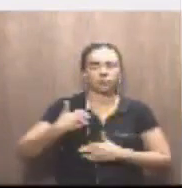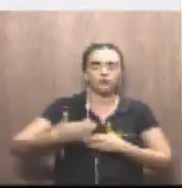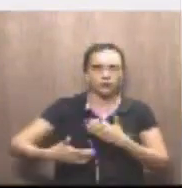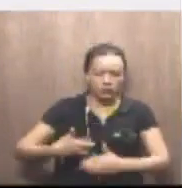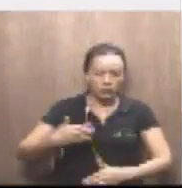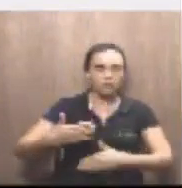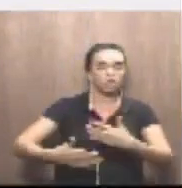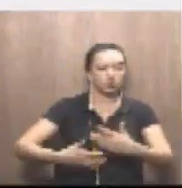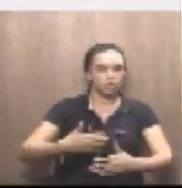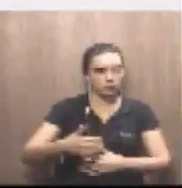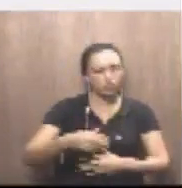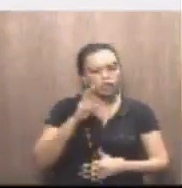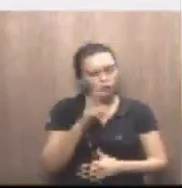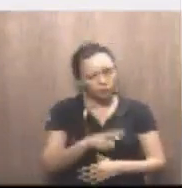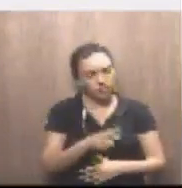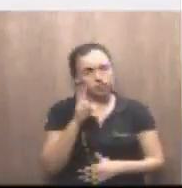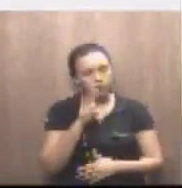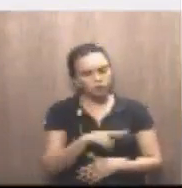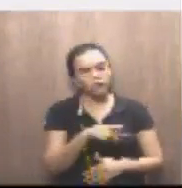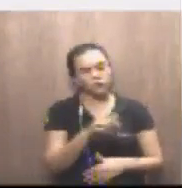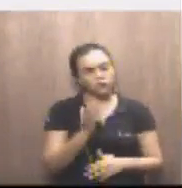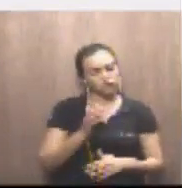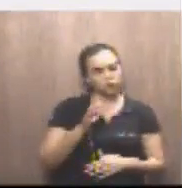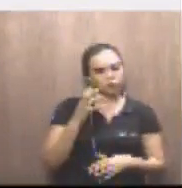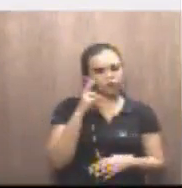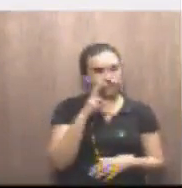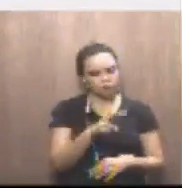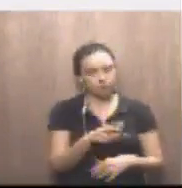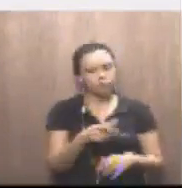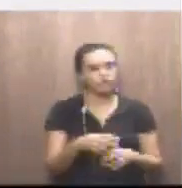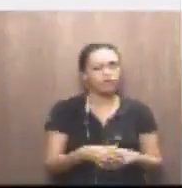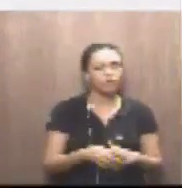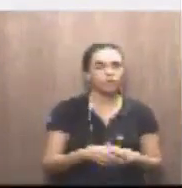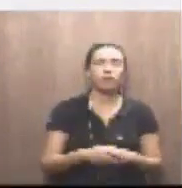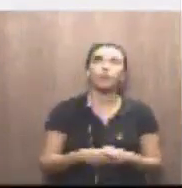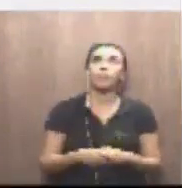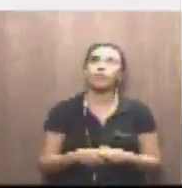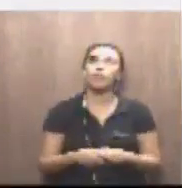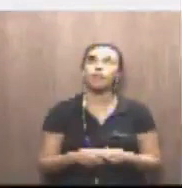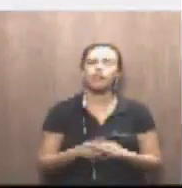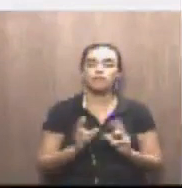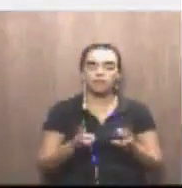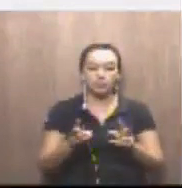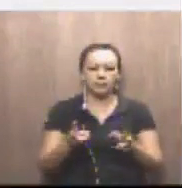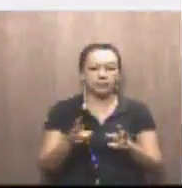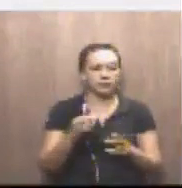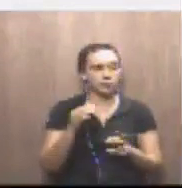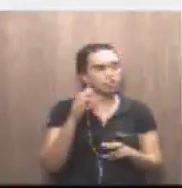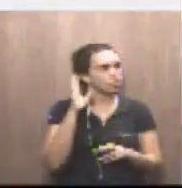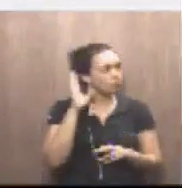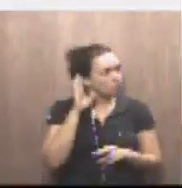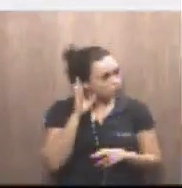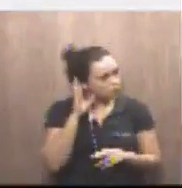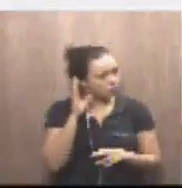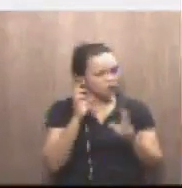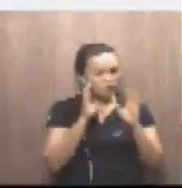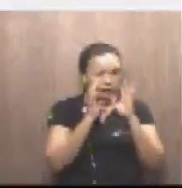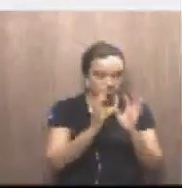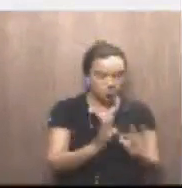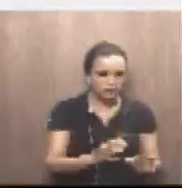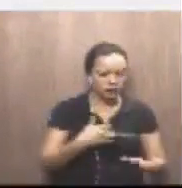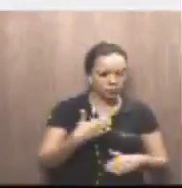fazendo monitoramento, né, e ausculta intermitente, sempre com o ouvido, prestando atenção, e